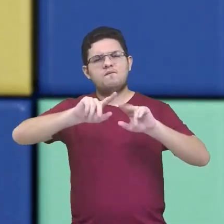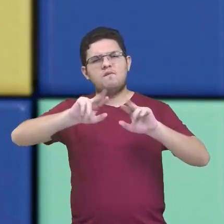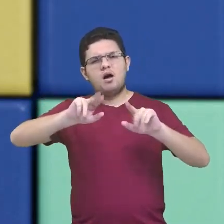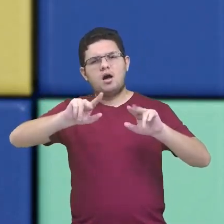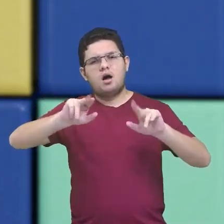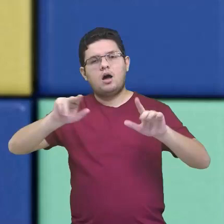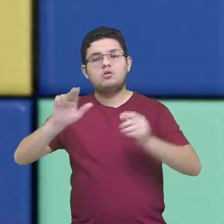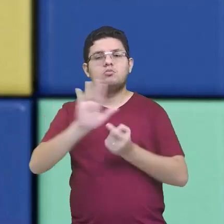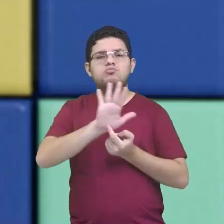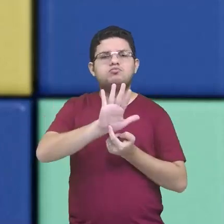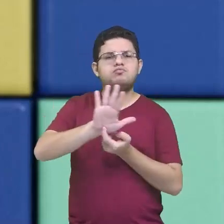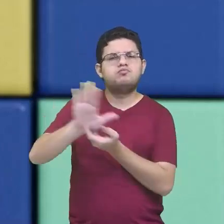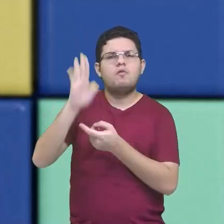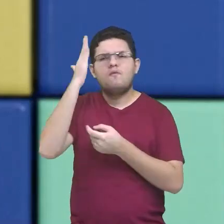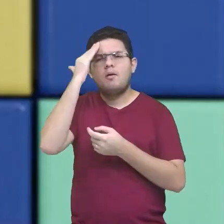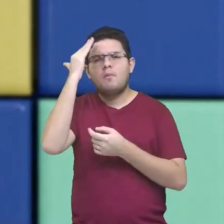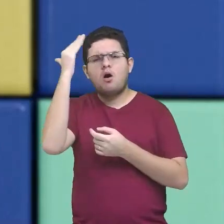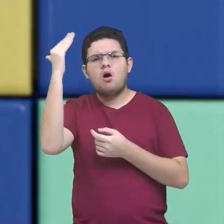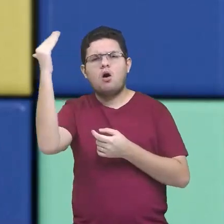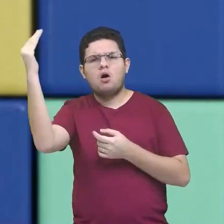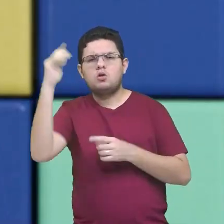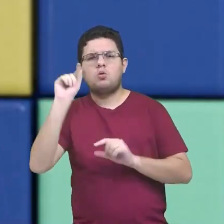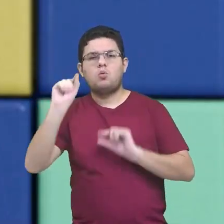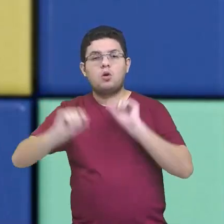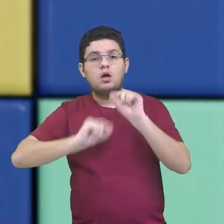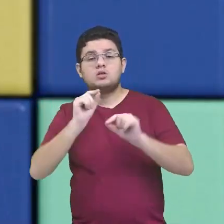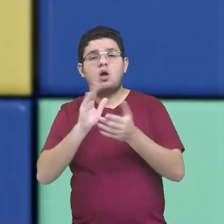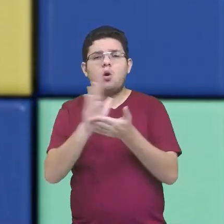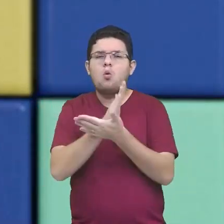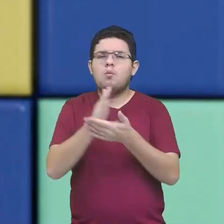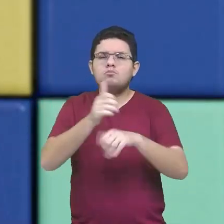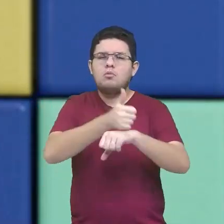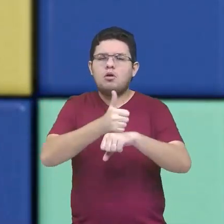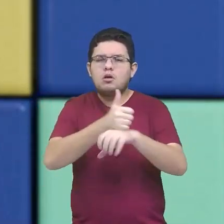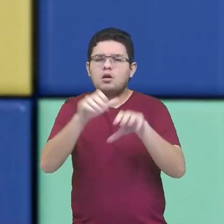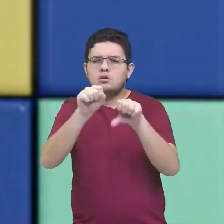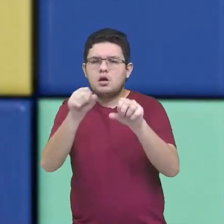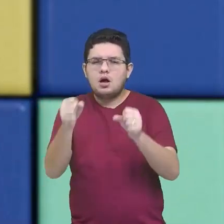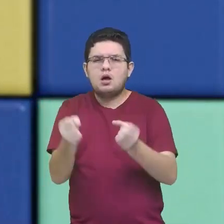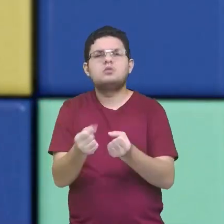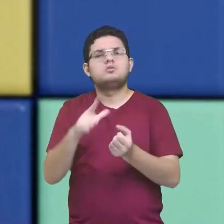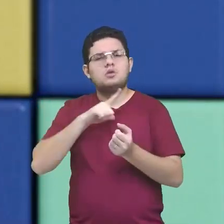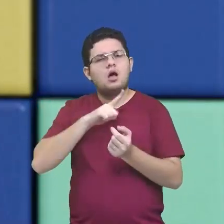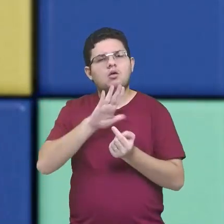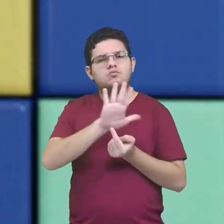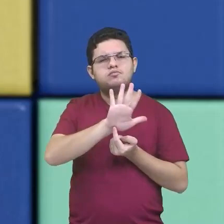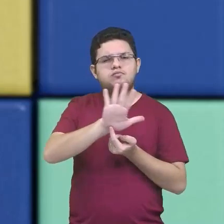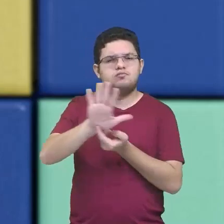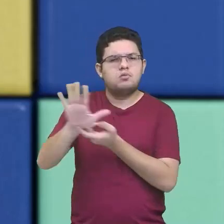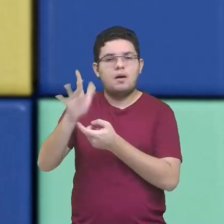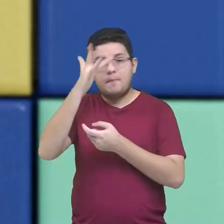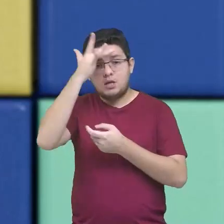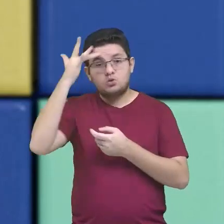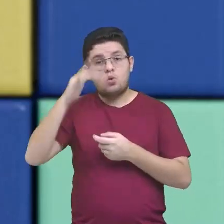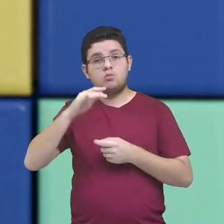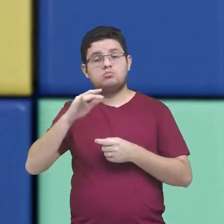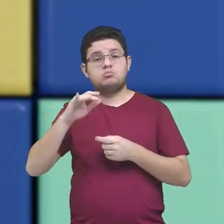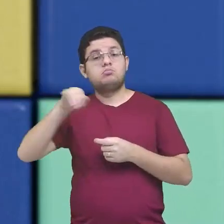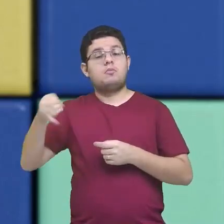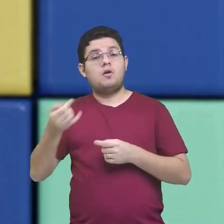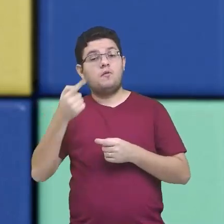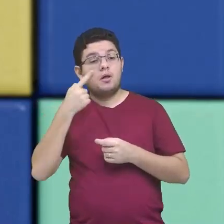né, de alguns artistas e ficam aí, não é, em exposição para que sejam